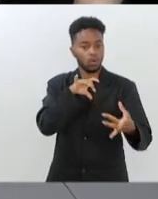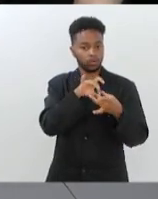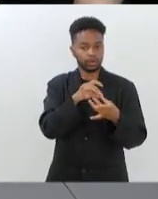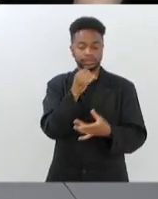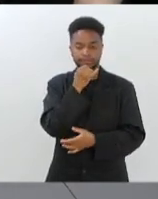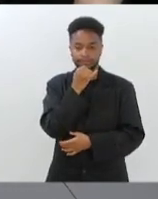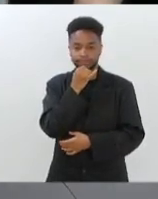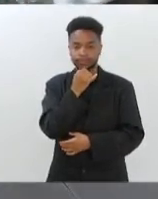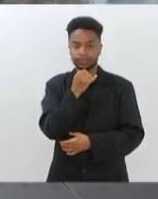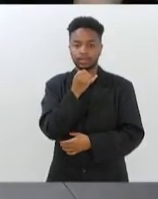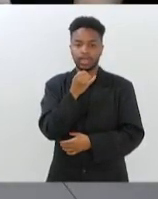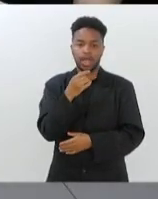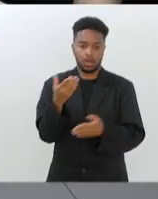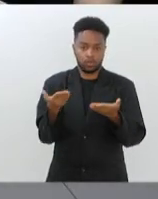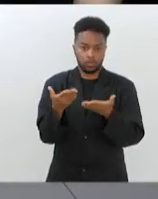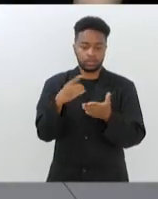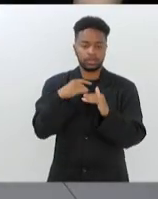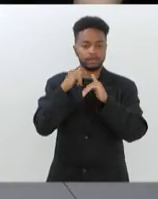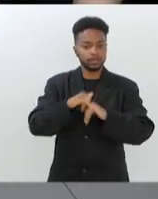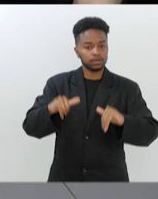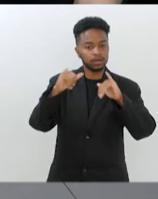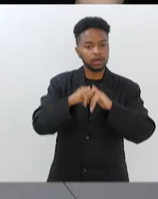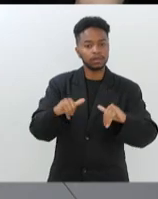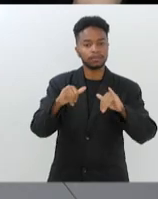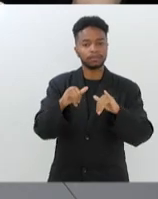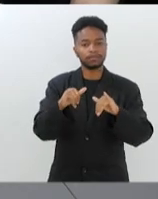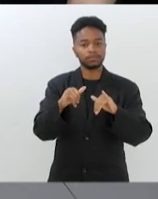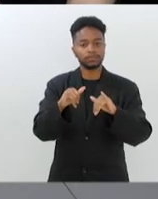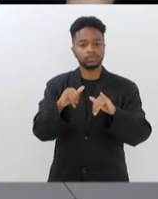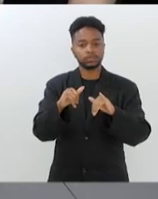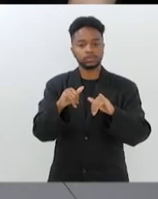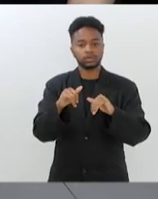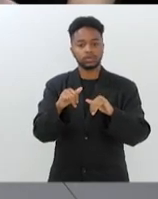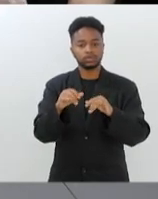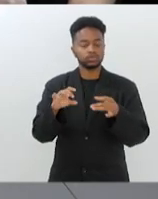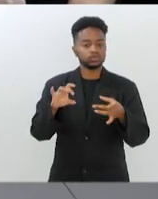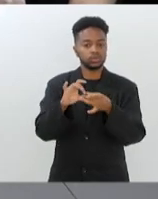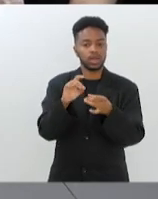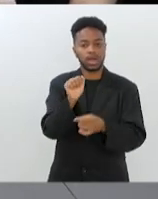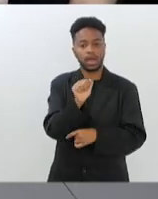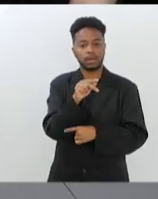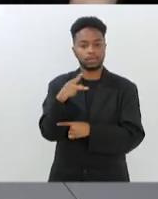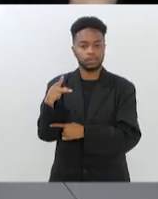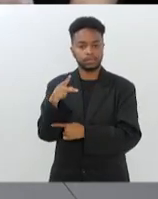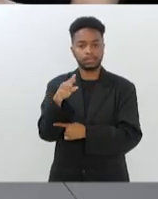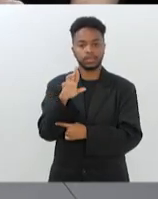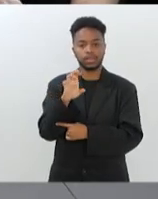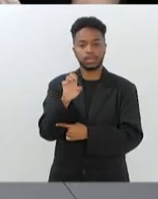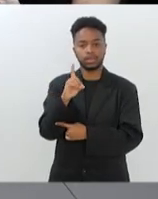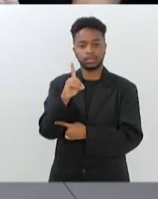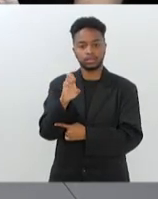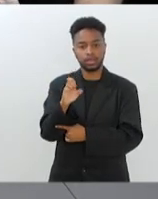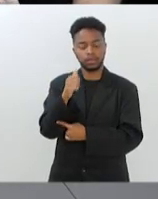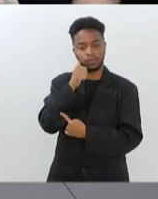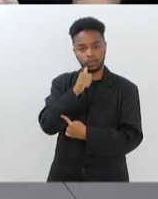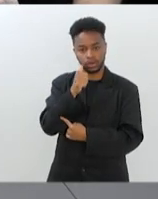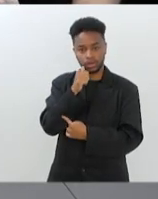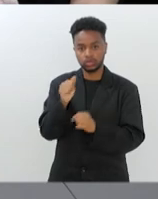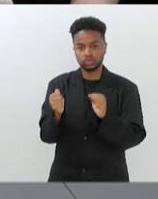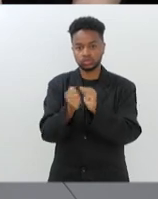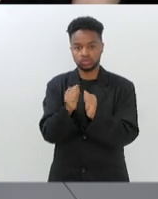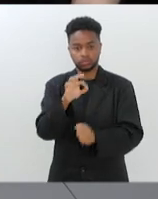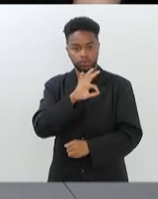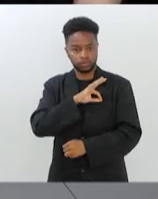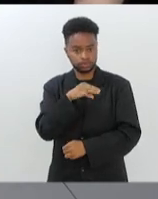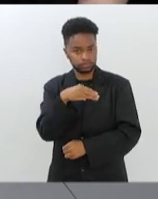exemplo nós tivemos este ano uma campanha de reforço para o aplicativo rede mulher que é um investimento feito junto à polícia